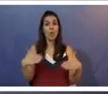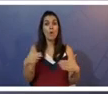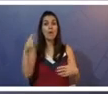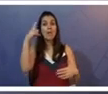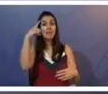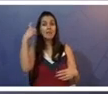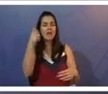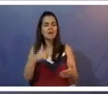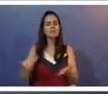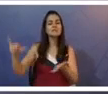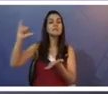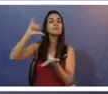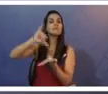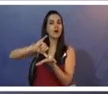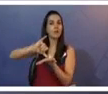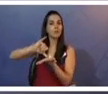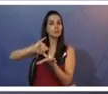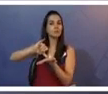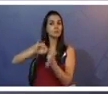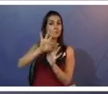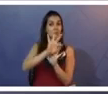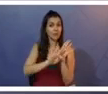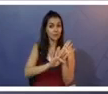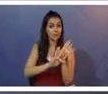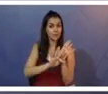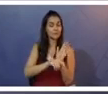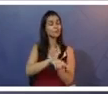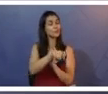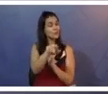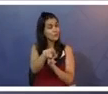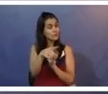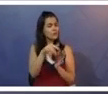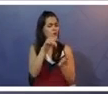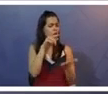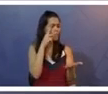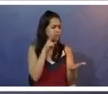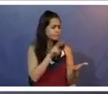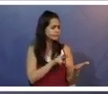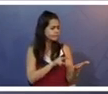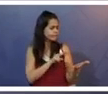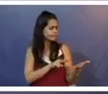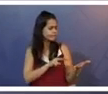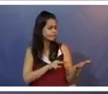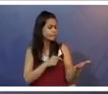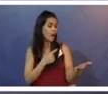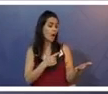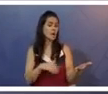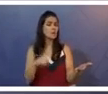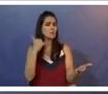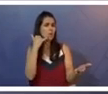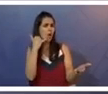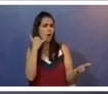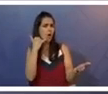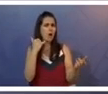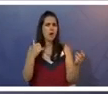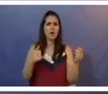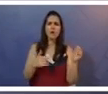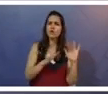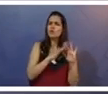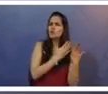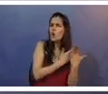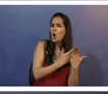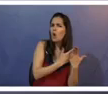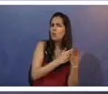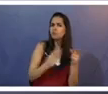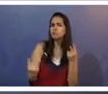dele? Entenderam? Então, vocês vão observar direitinho e analisar essa relação do celular e a escola. E analisar